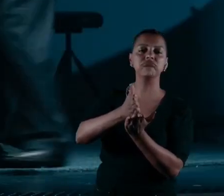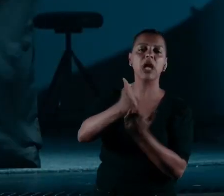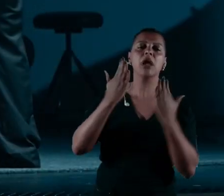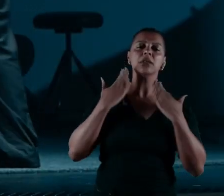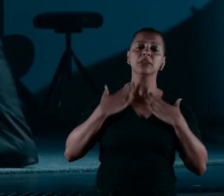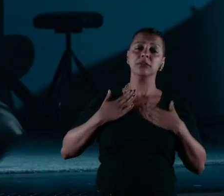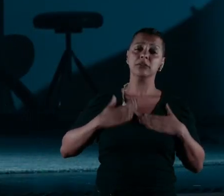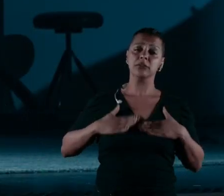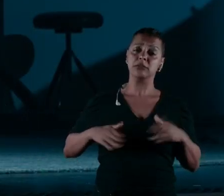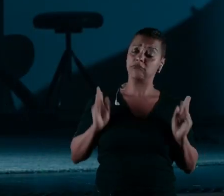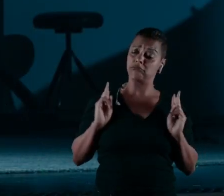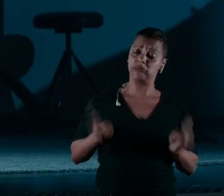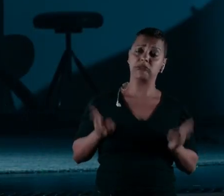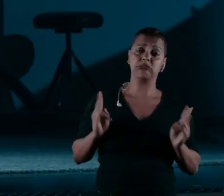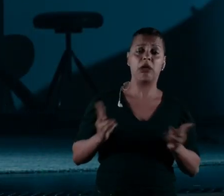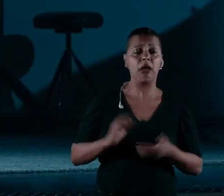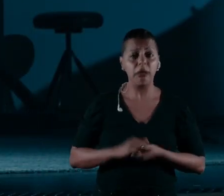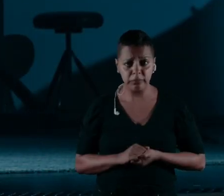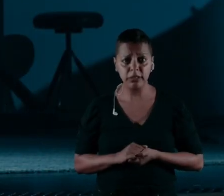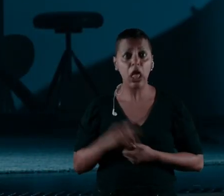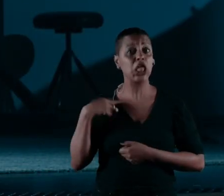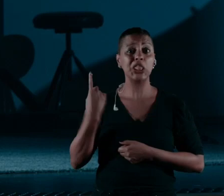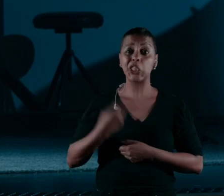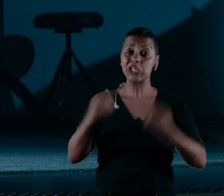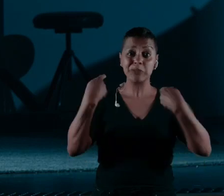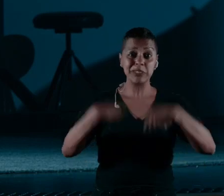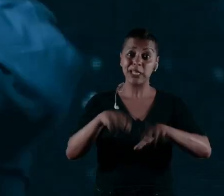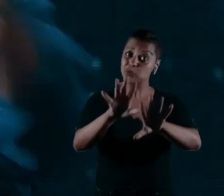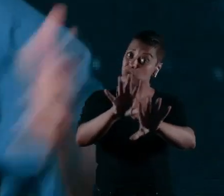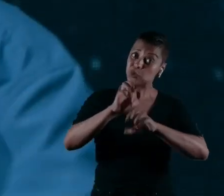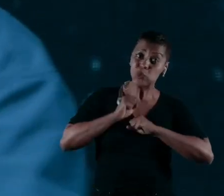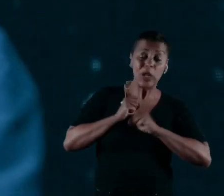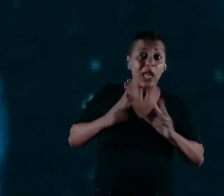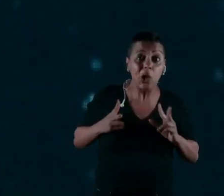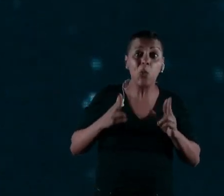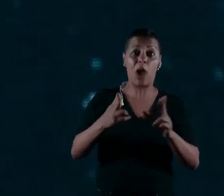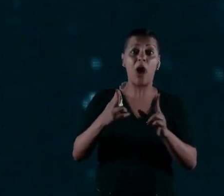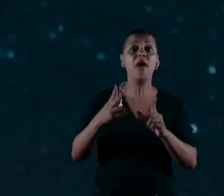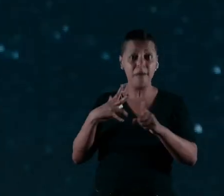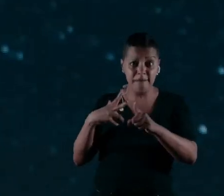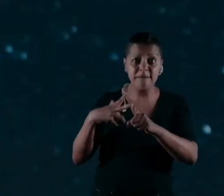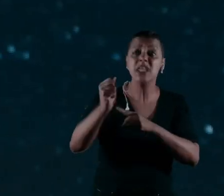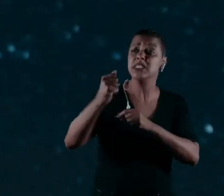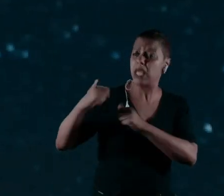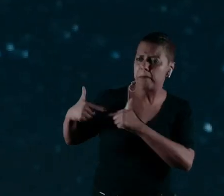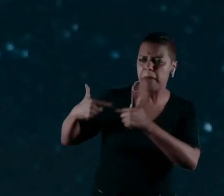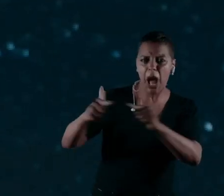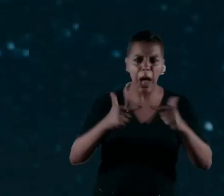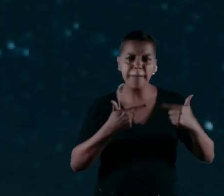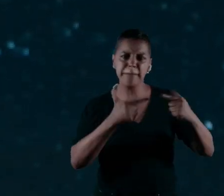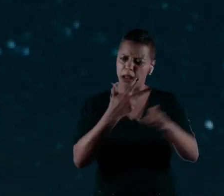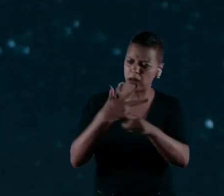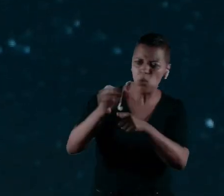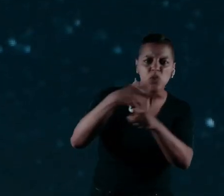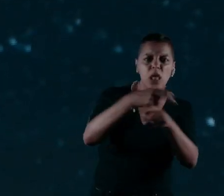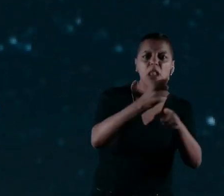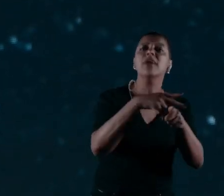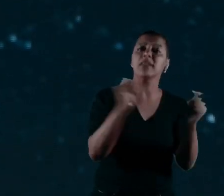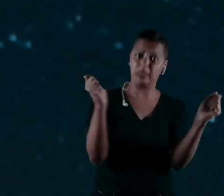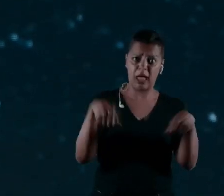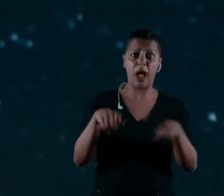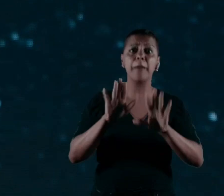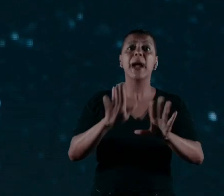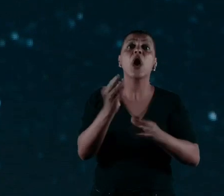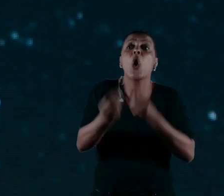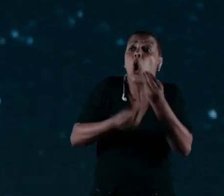nós devemos buscar, mas qual é a única maneira que nós vamos vencer as demandas e as lutas da vida? Guardando a